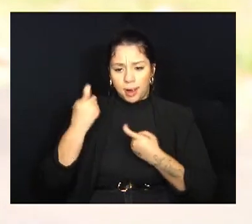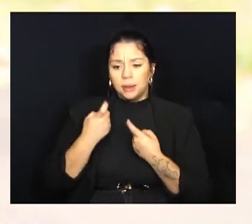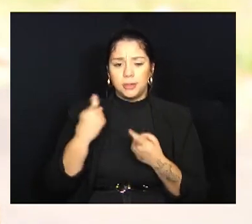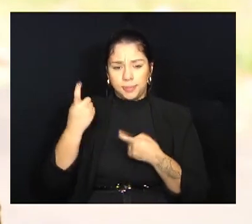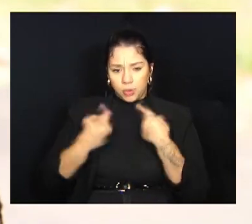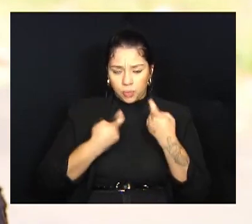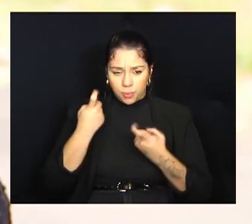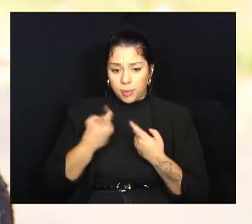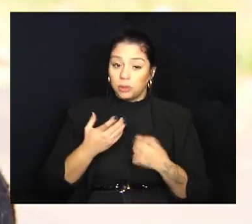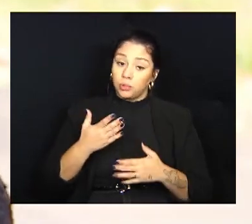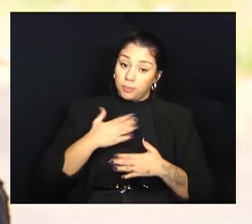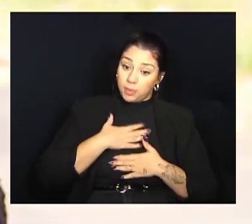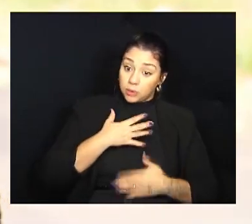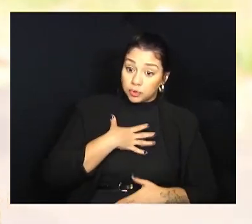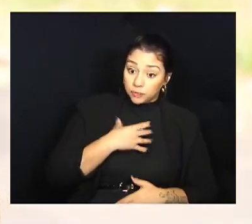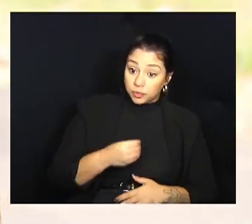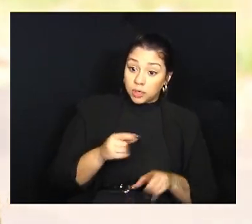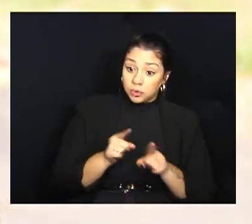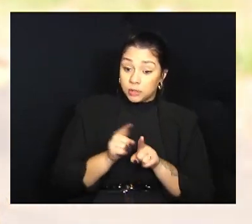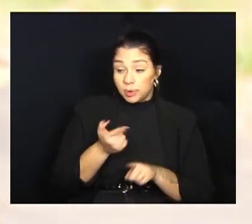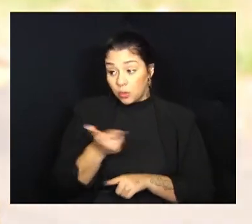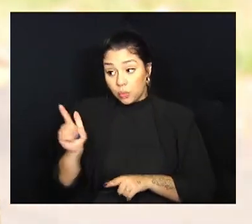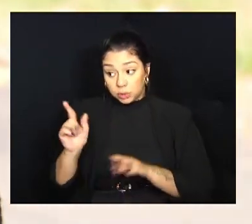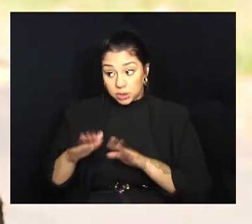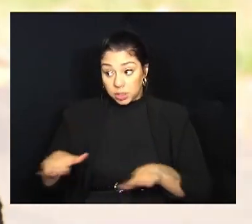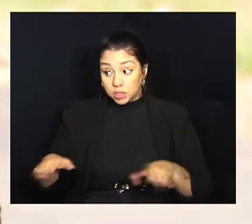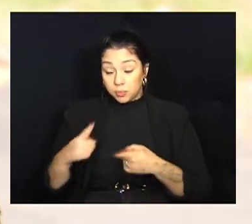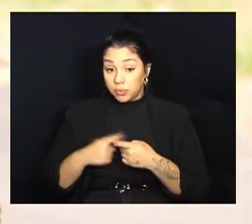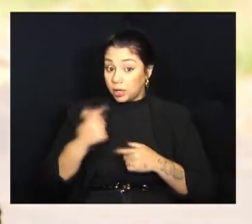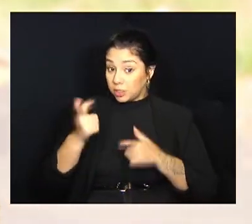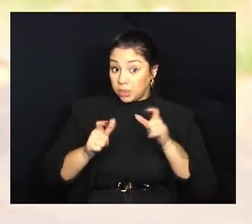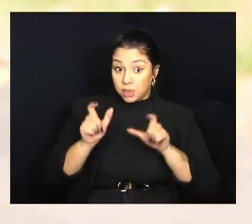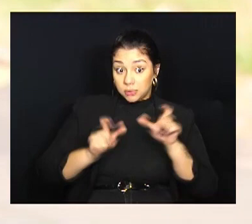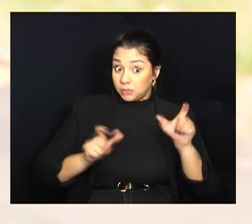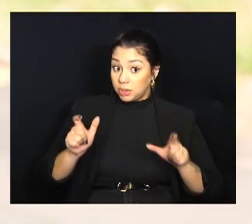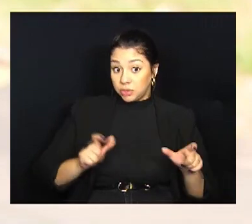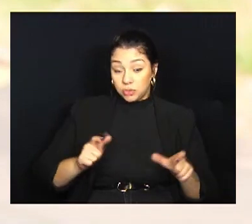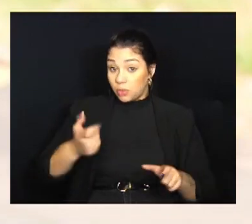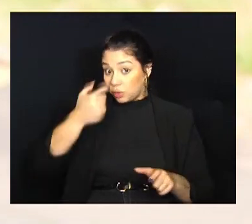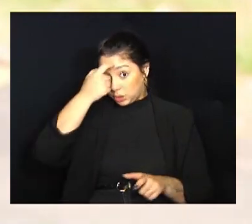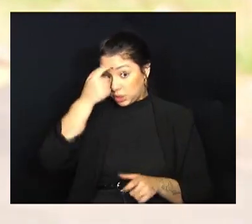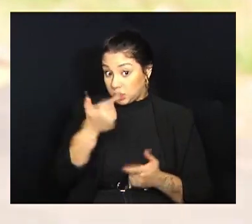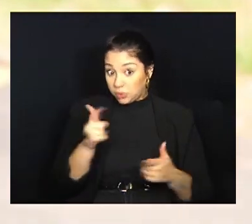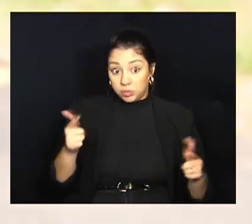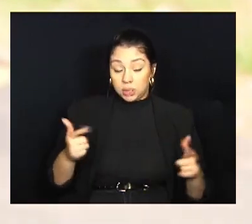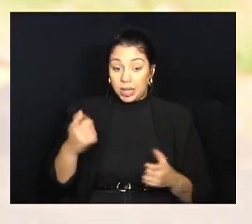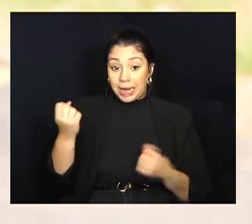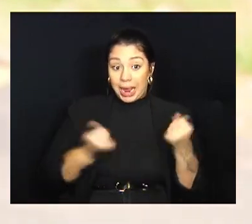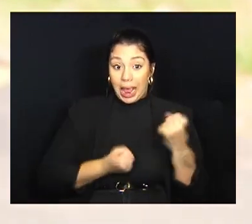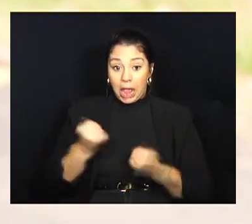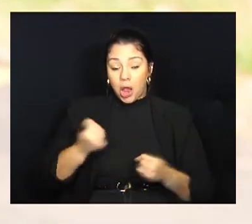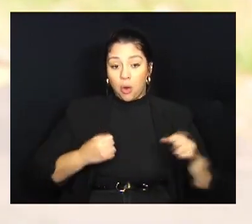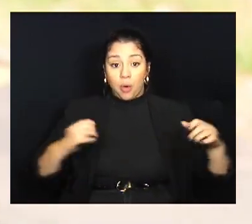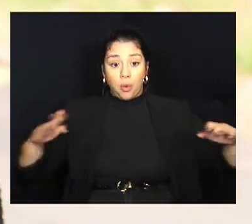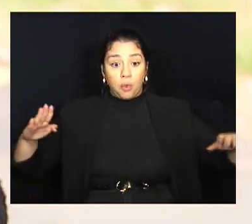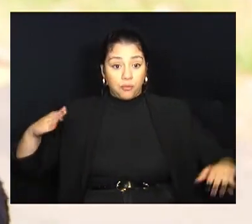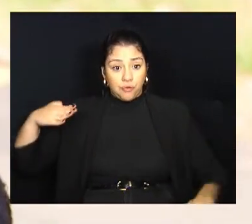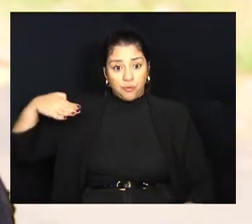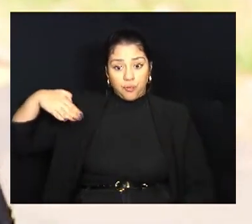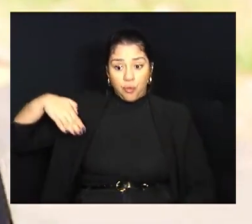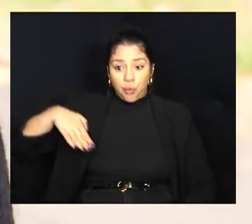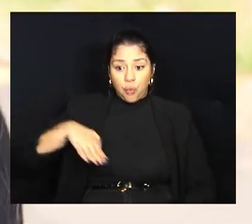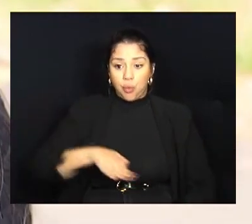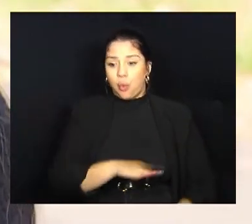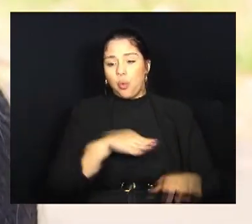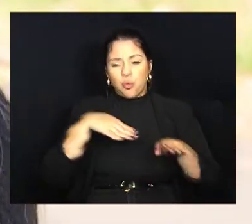preocupada com os meus, ficava preocupada com os outros, porque as pessoas são completamente sem noção para passar aqui. Realmente passavam muito rápido, né? Porque é uma reta só, então é fácil passar em